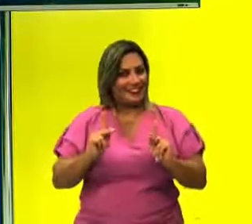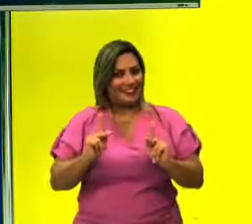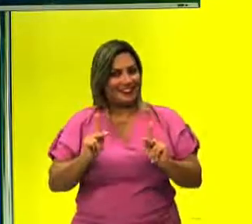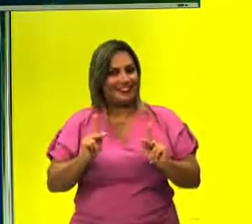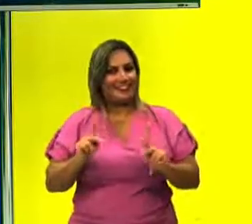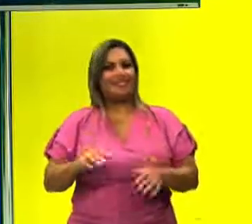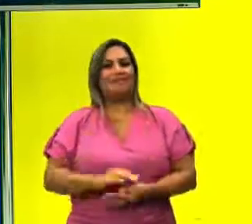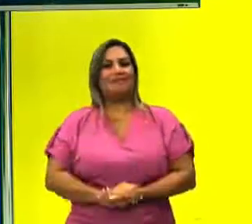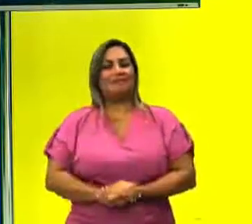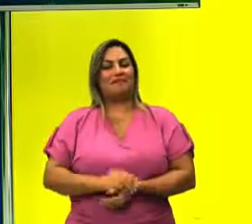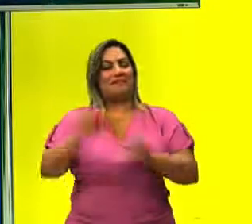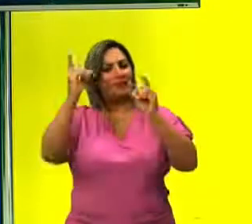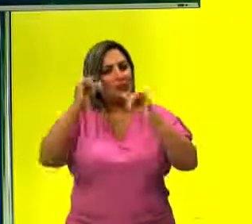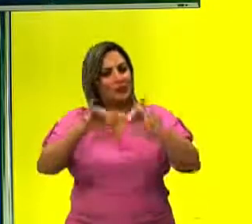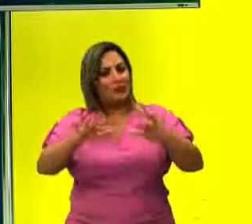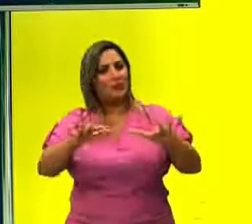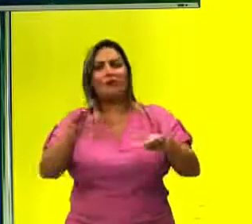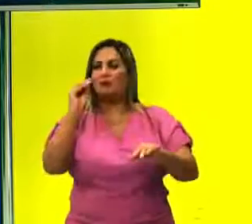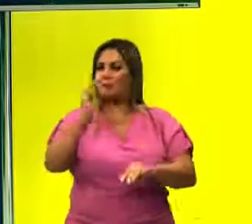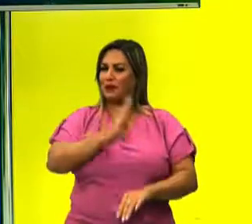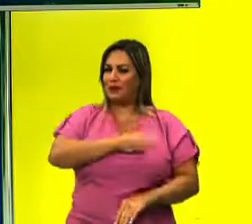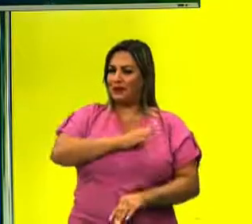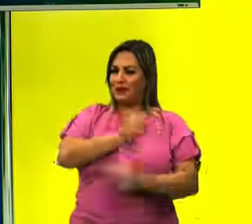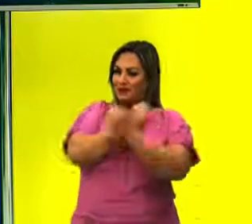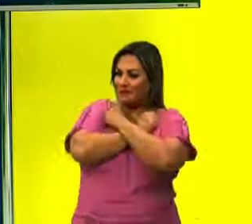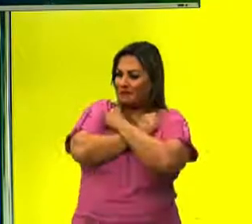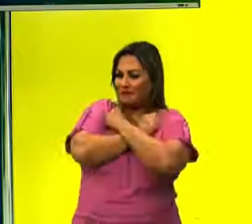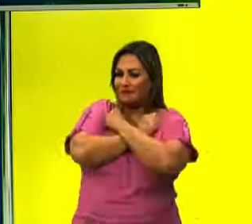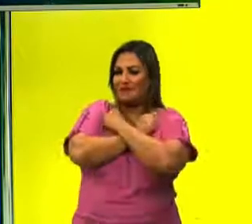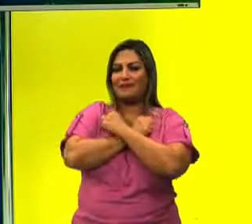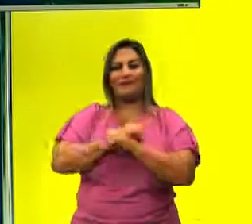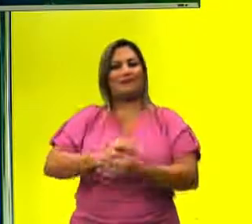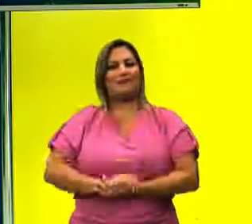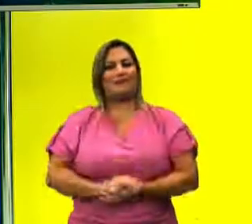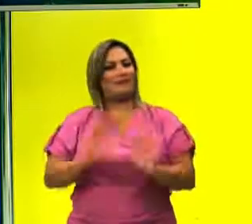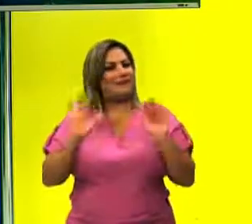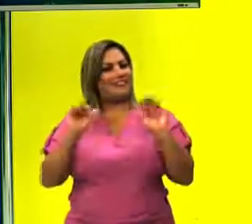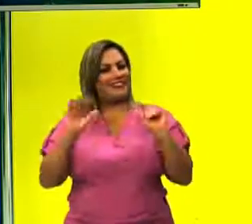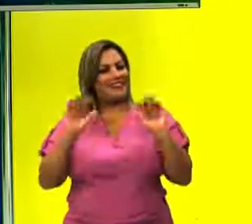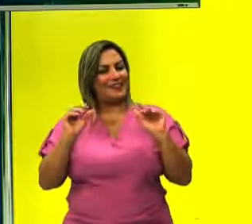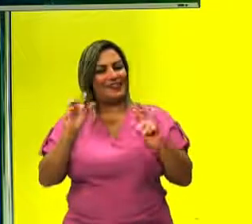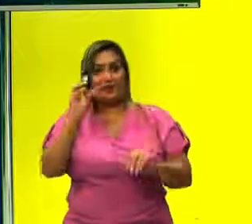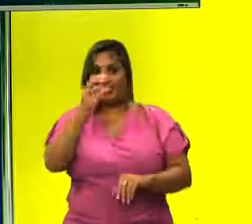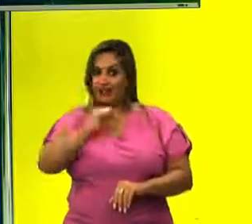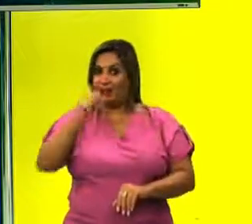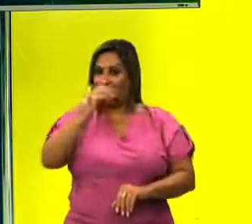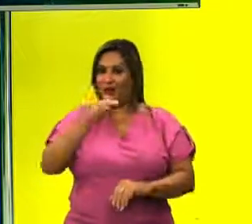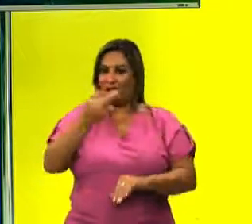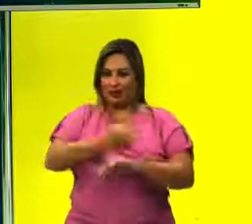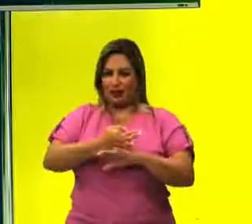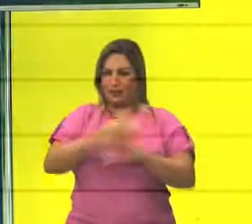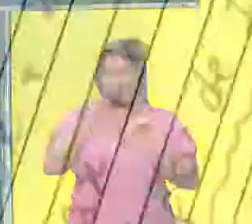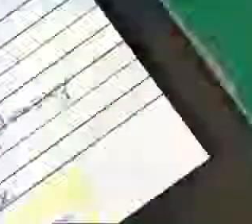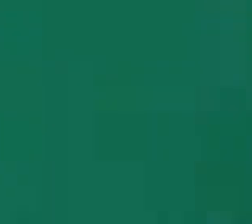Então, fiquem com Deus. Beijo no coração, forte abraço e partiu. Ótimo feriado, galera!